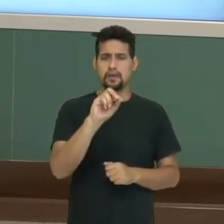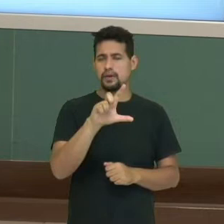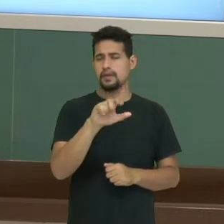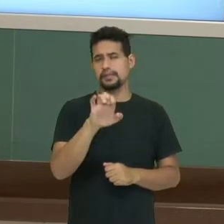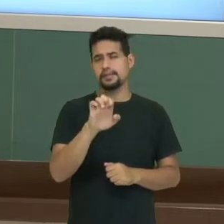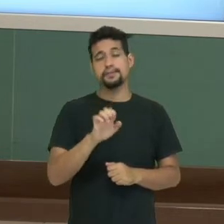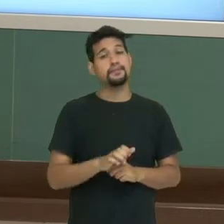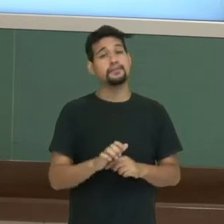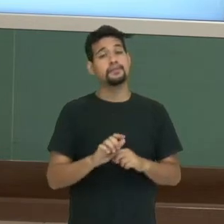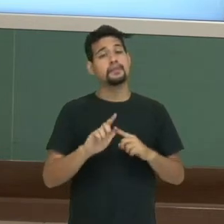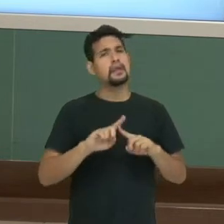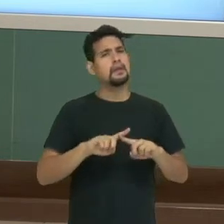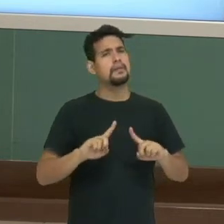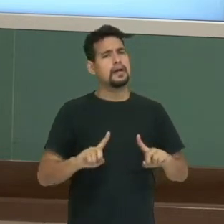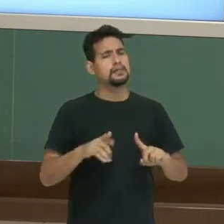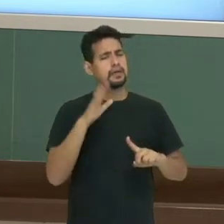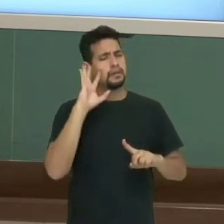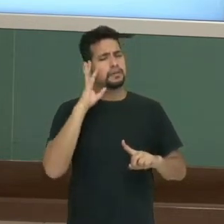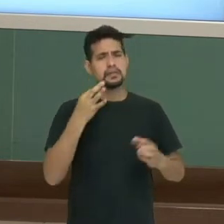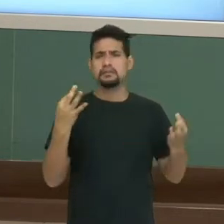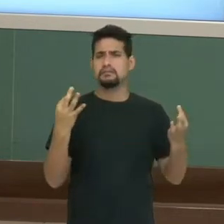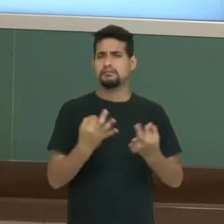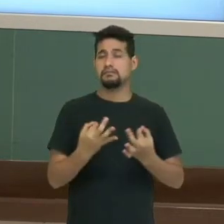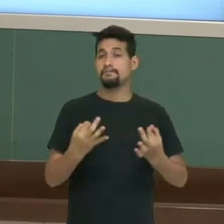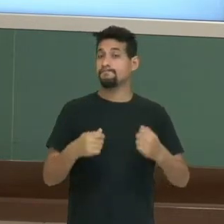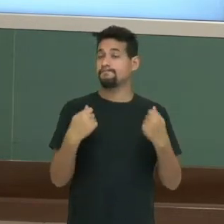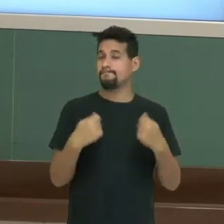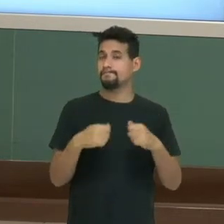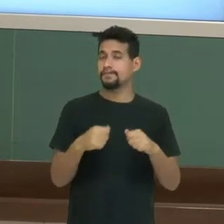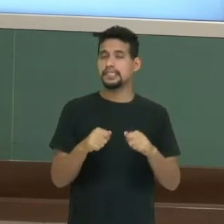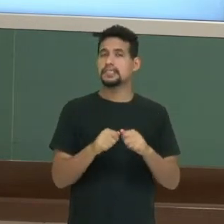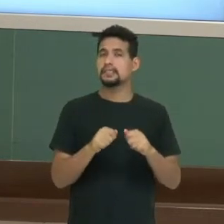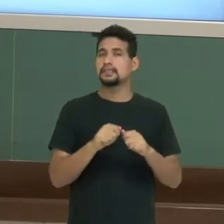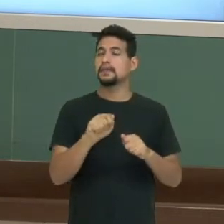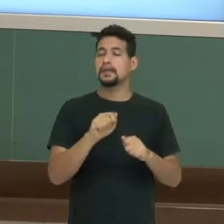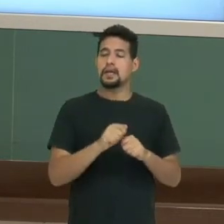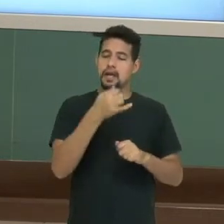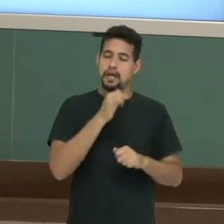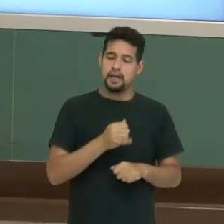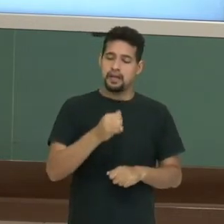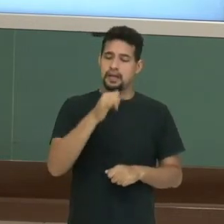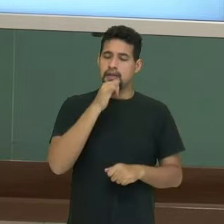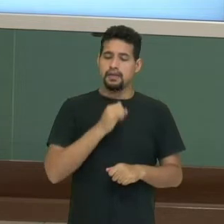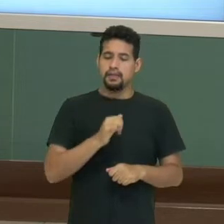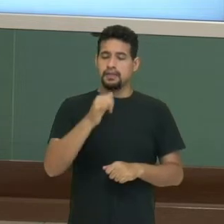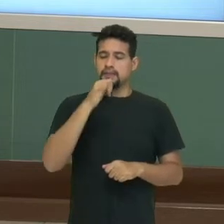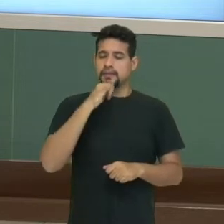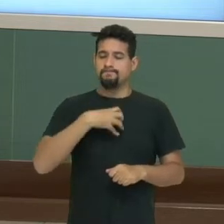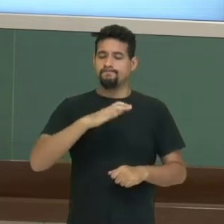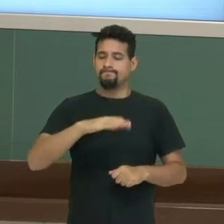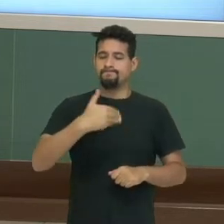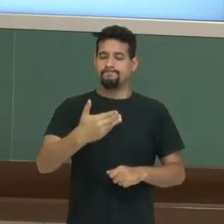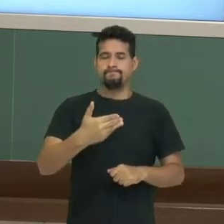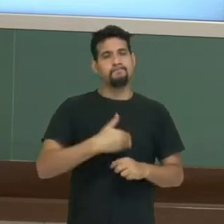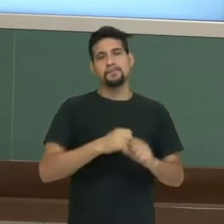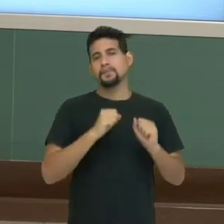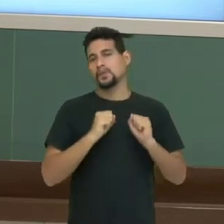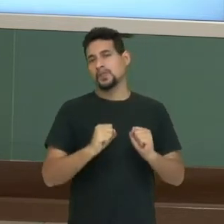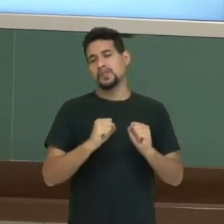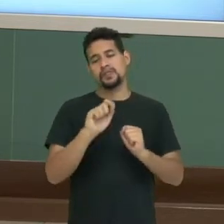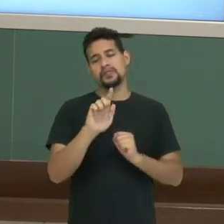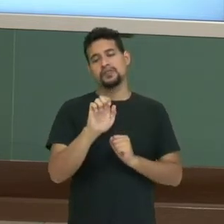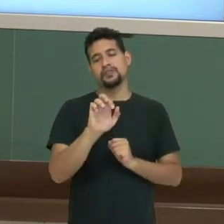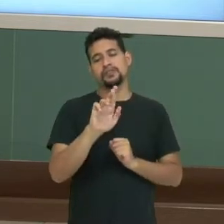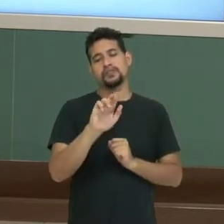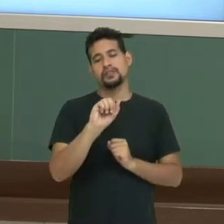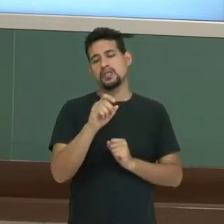espontânea. Para que a eletrólise aconteça, eu preciso estar fornecendo a energia de uma fonte externa, que aí pode ser um gerador,